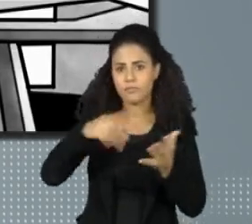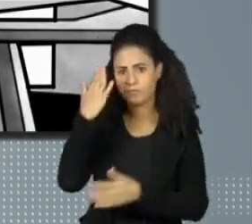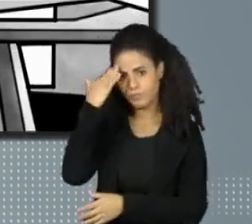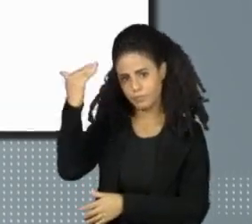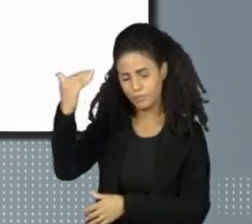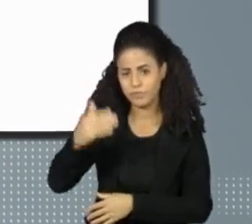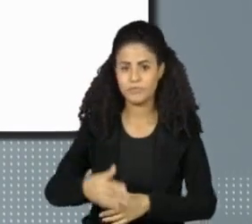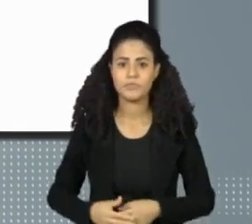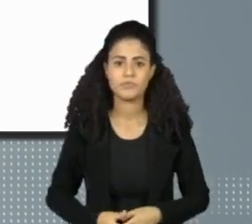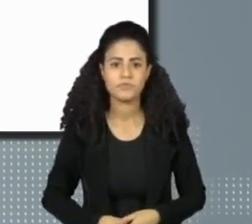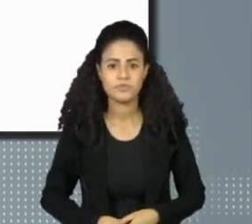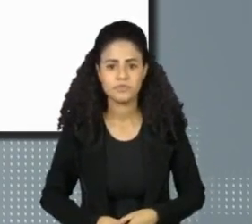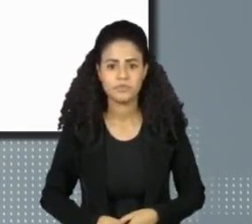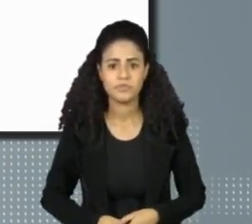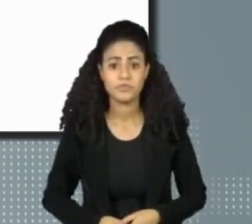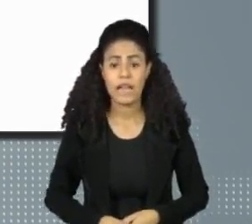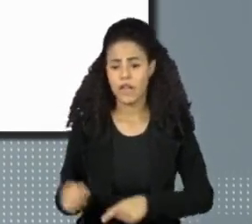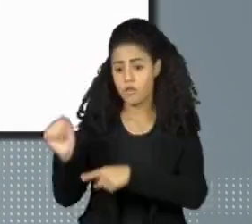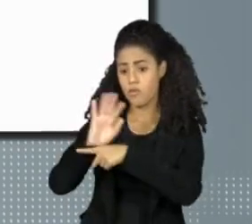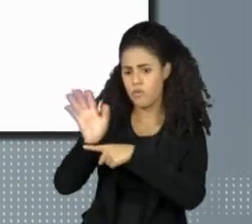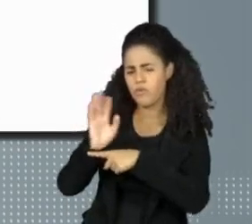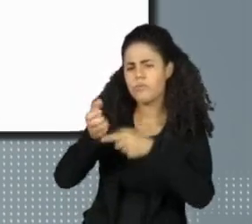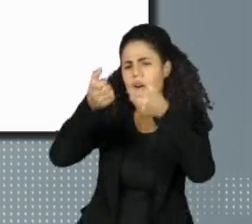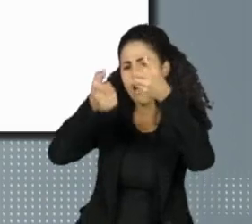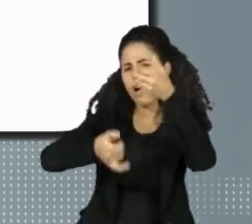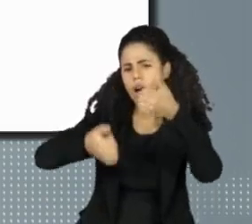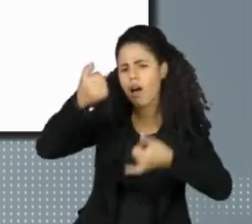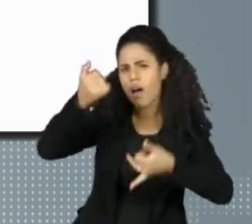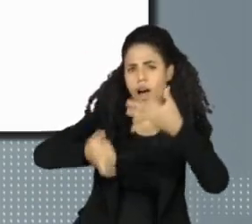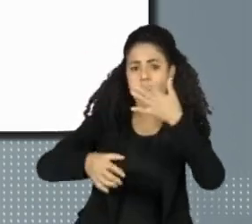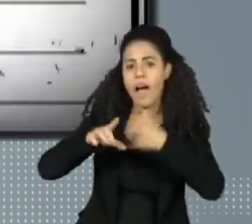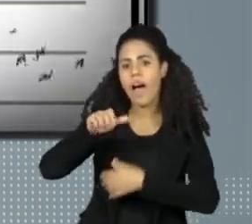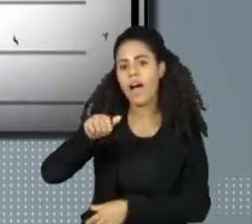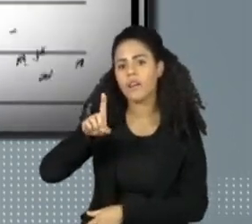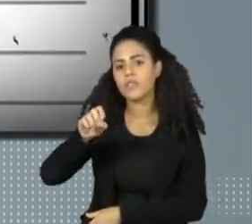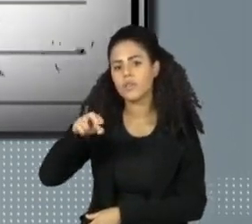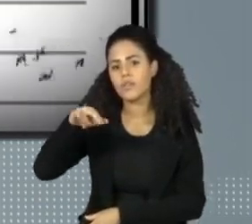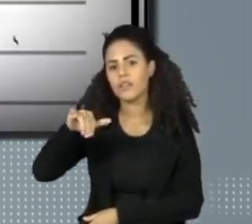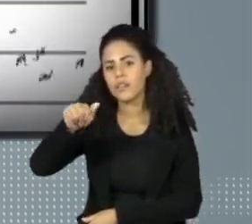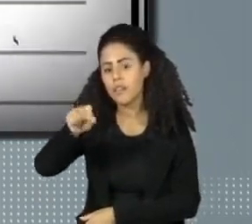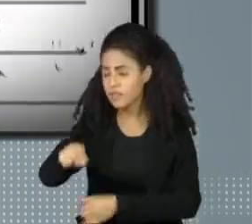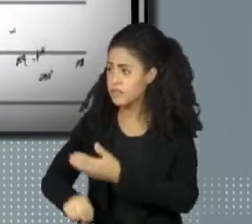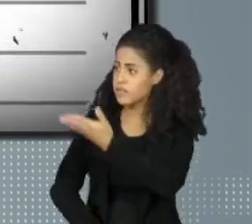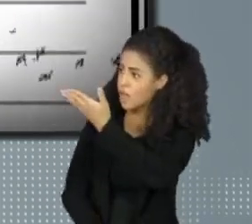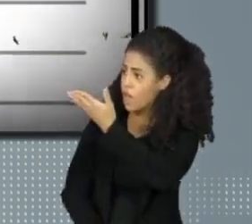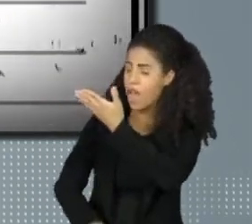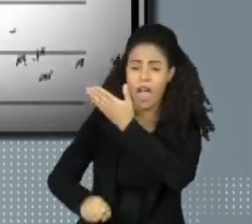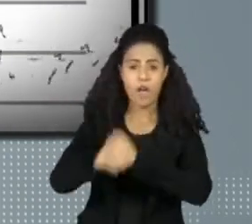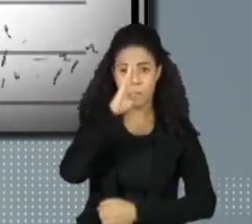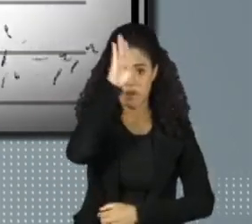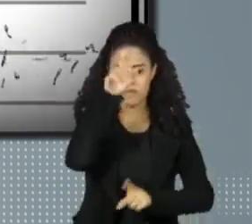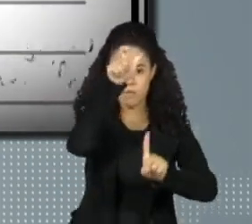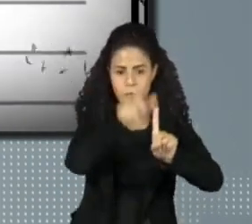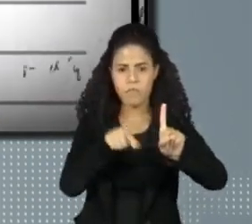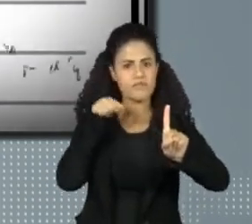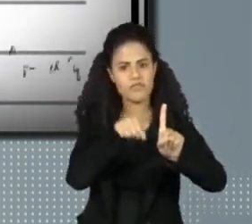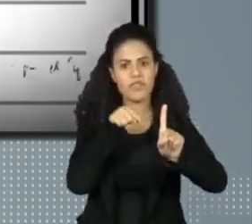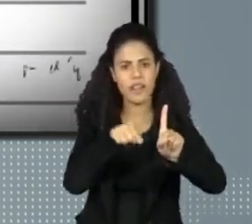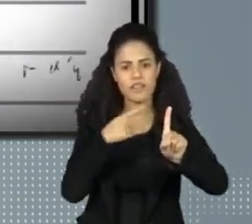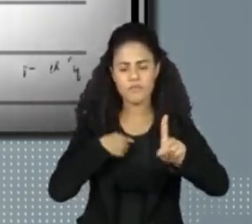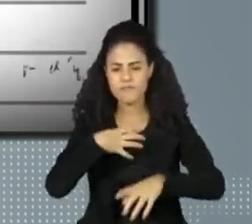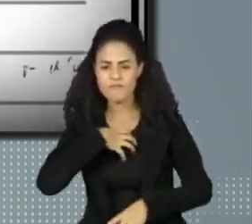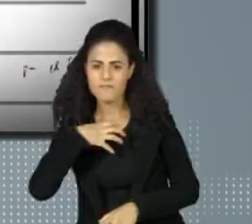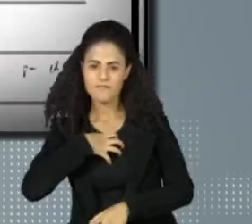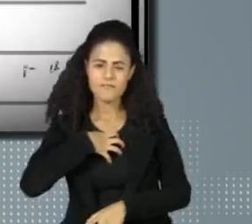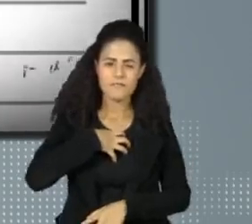Lorena Comparato. O filme conta a história de Adonias, um menino que precisa encontrar uma forma de lidar com o luto